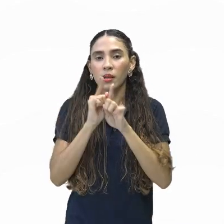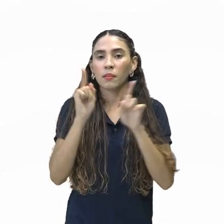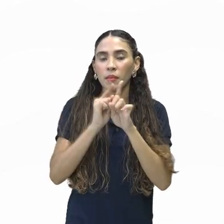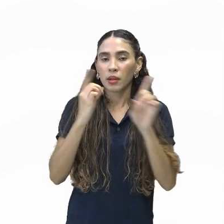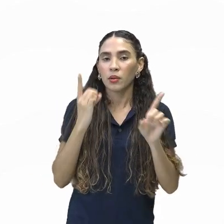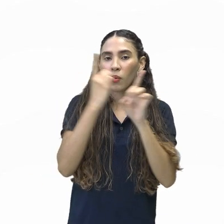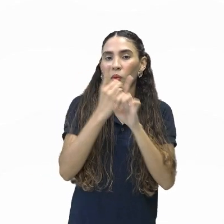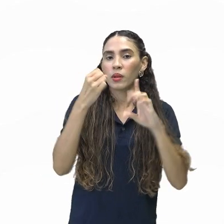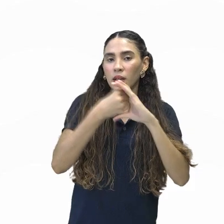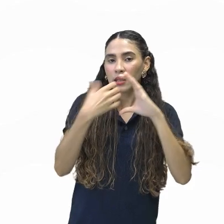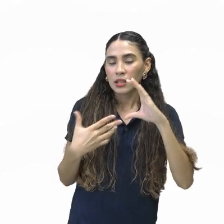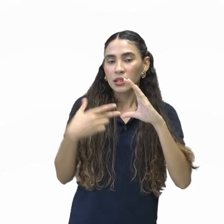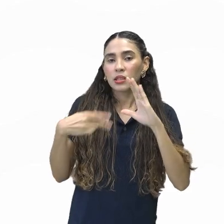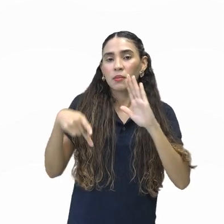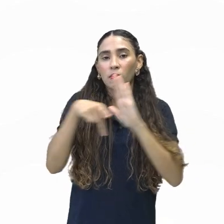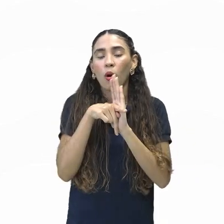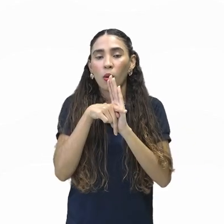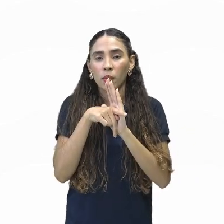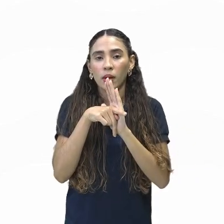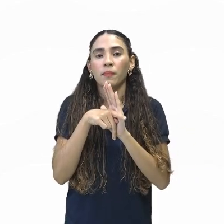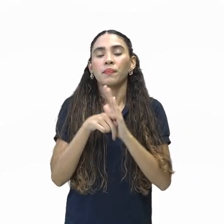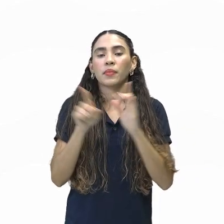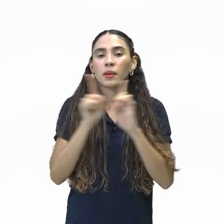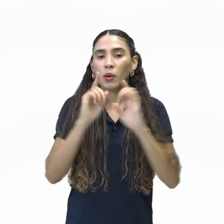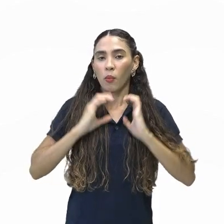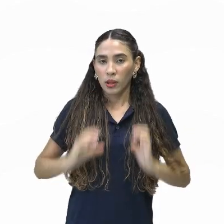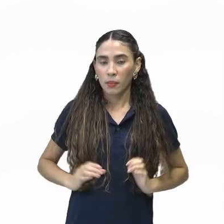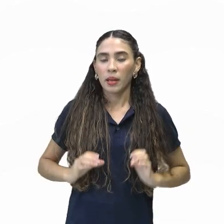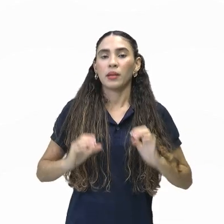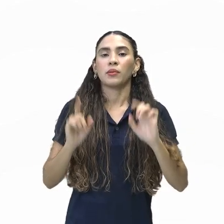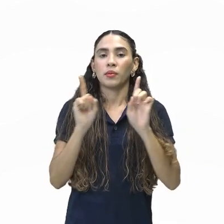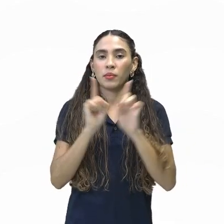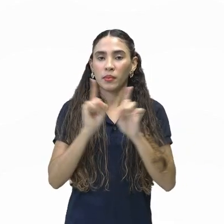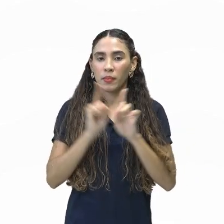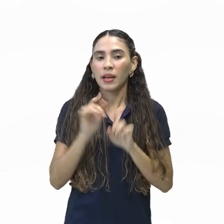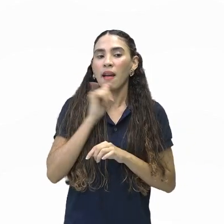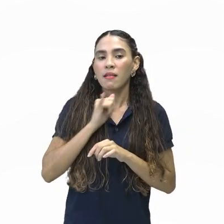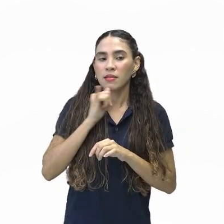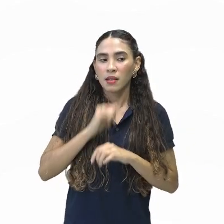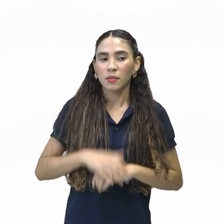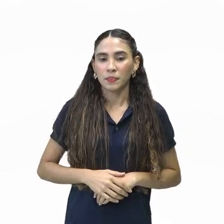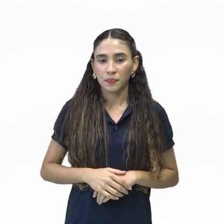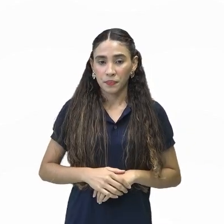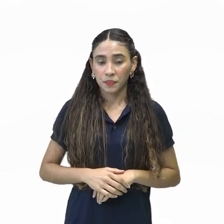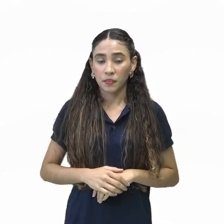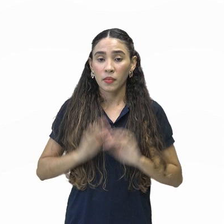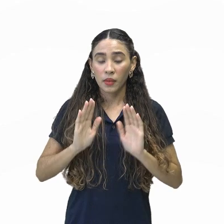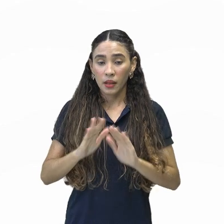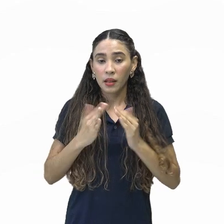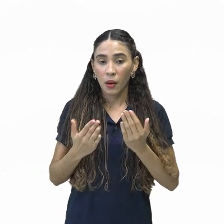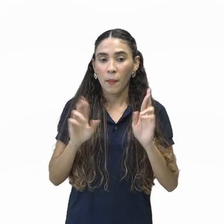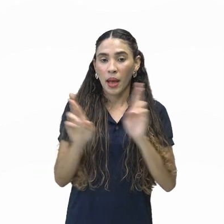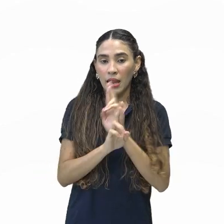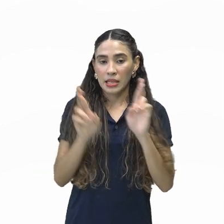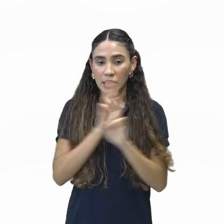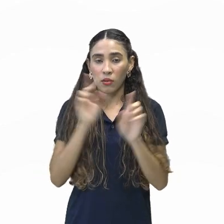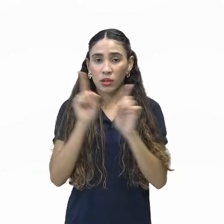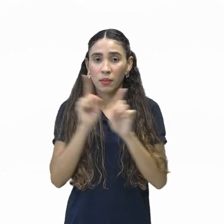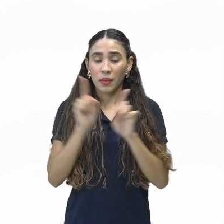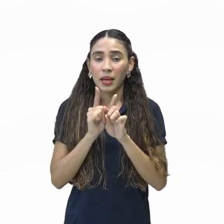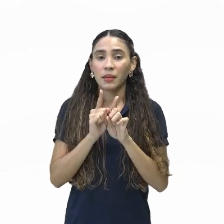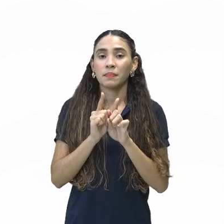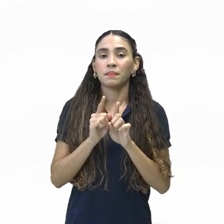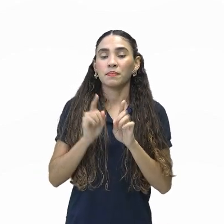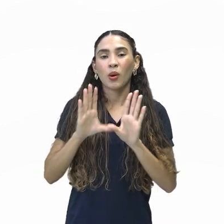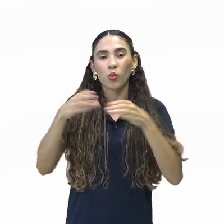suas características físicas e comportamentais, por exemplo. Né? E relacionado aos